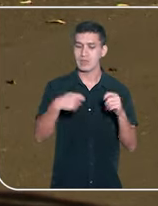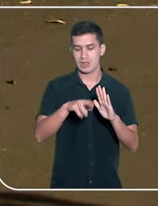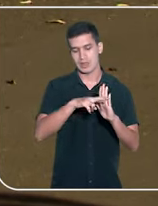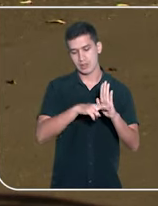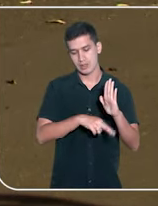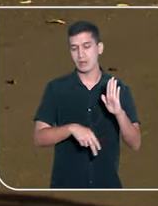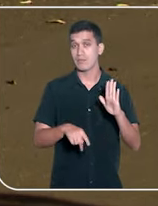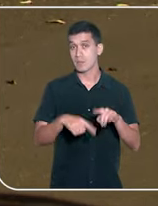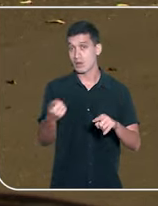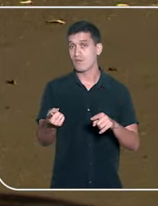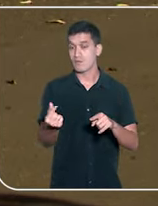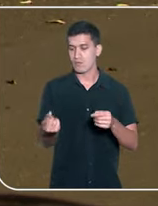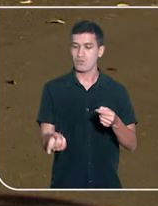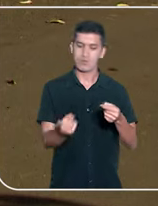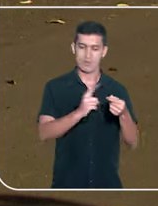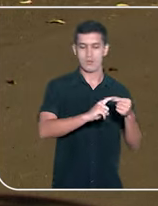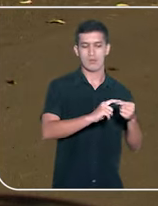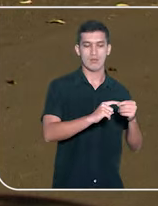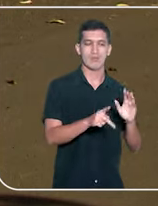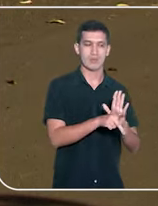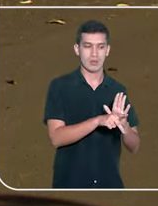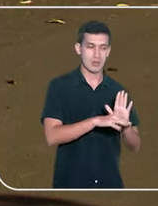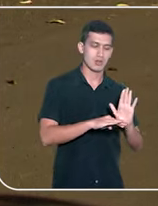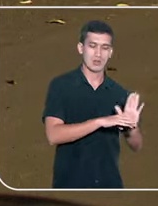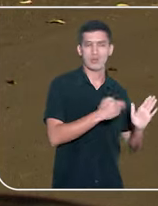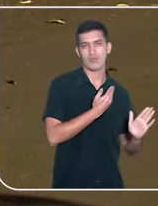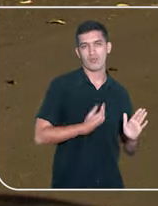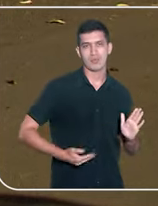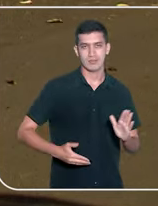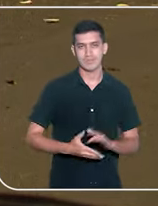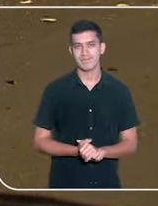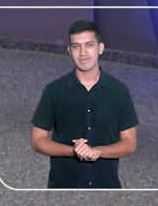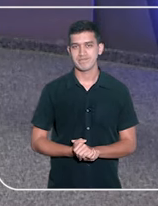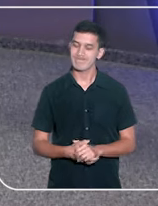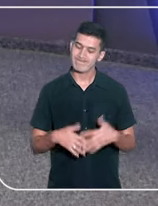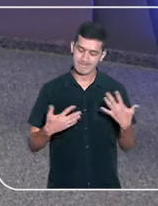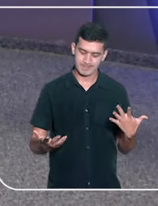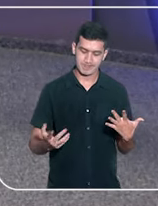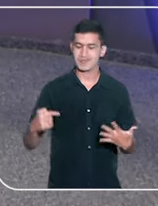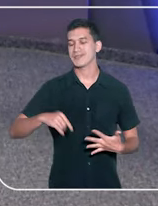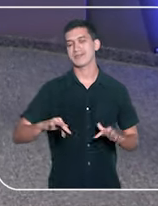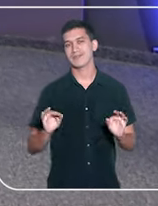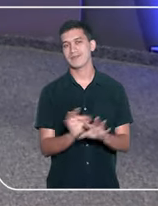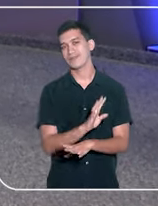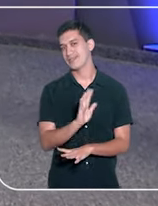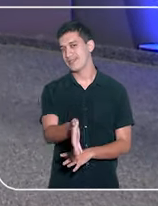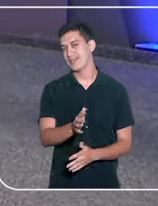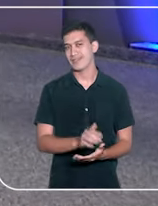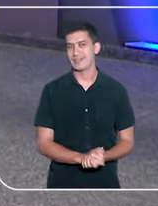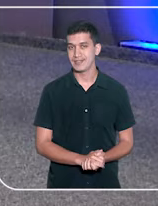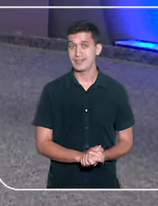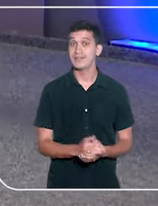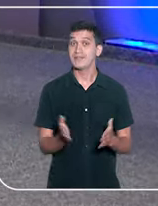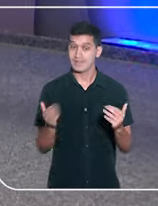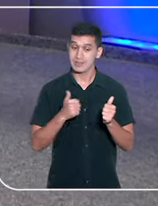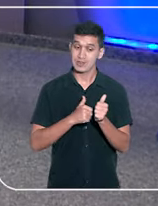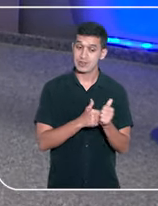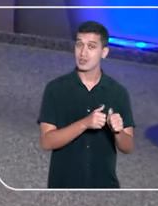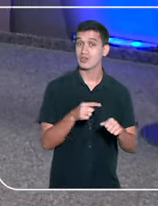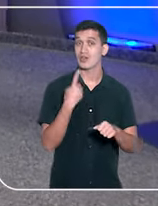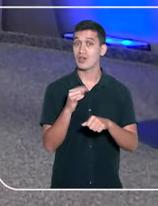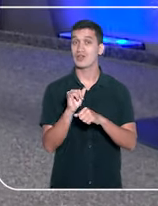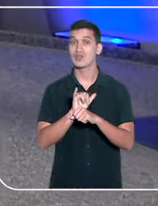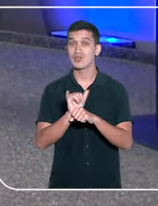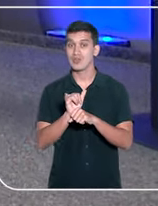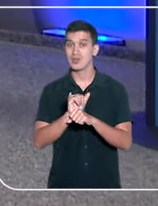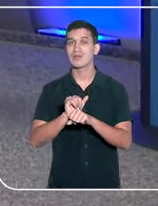elementos necessários ao ressarcimento em favor do ente público que a cumpriu e vamos ficando por aqui Siga a gente